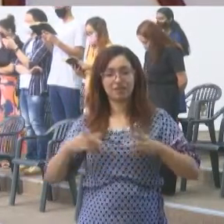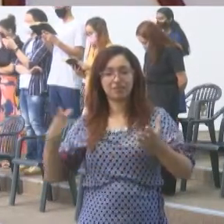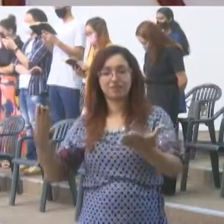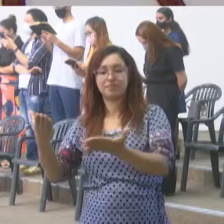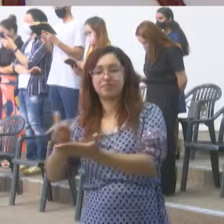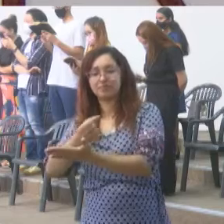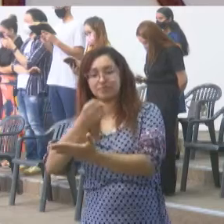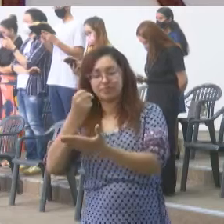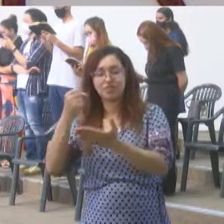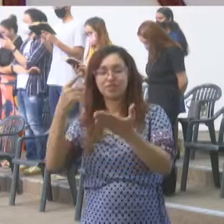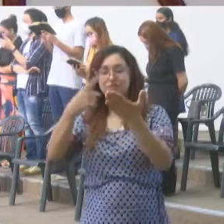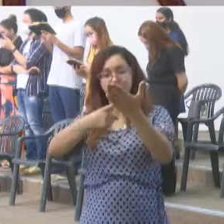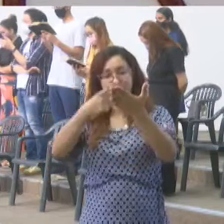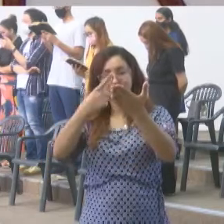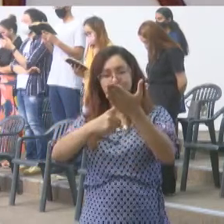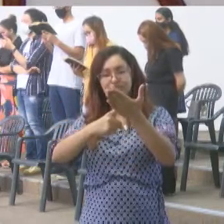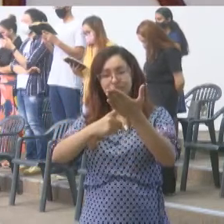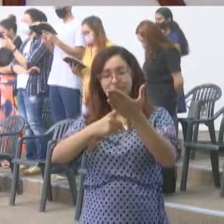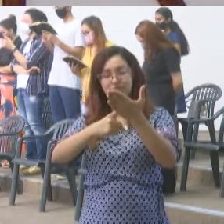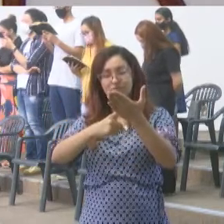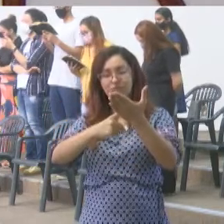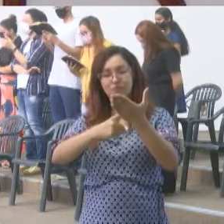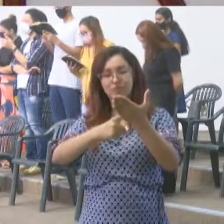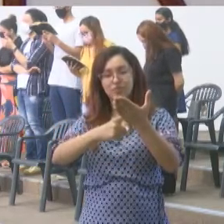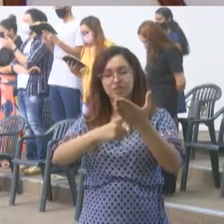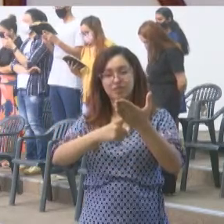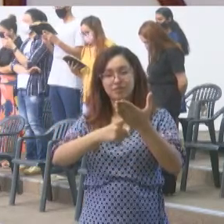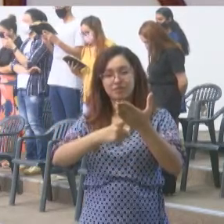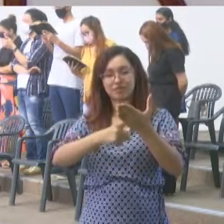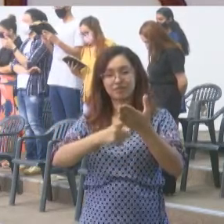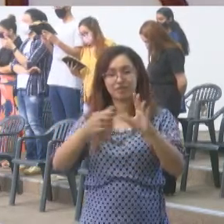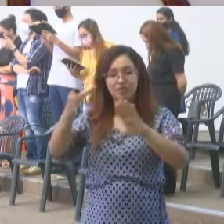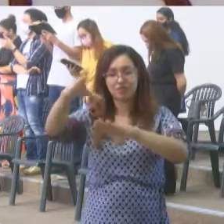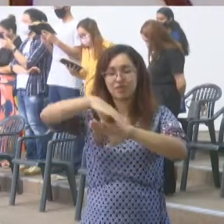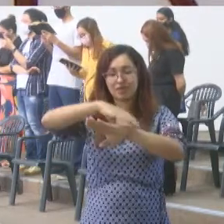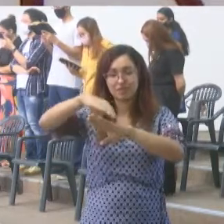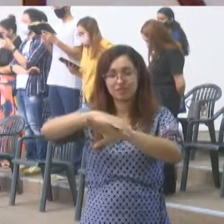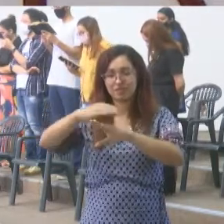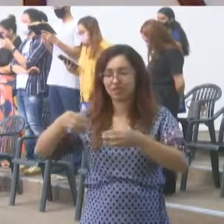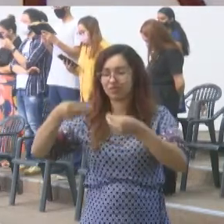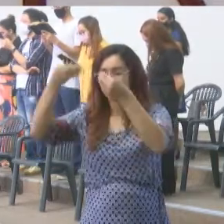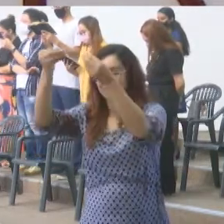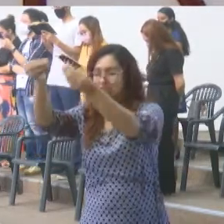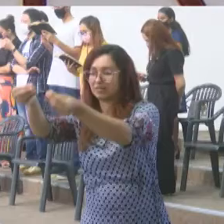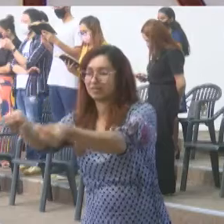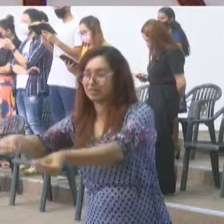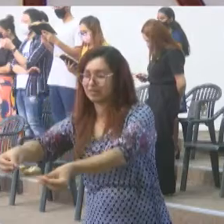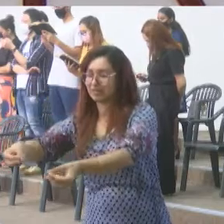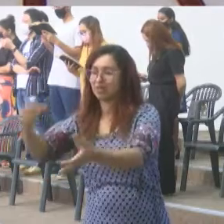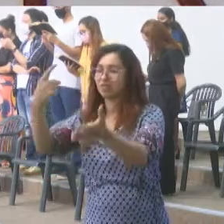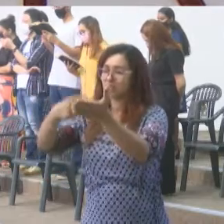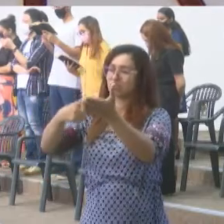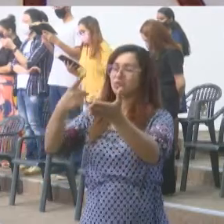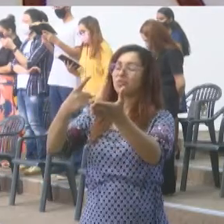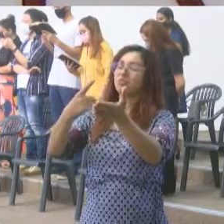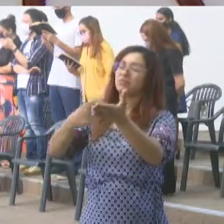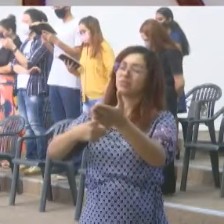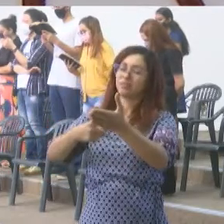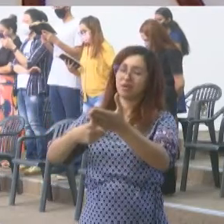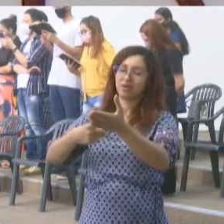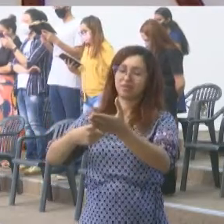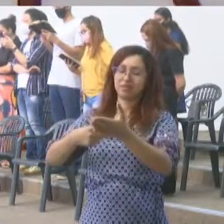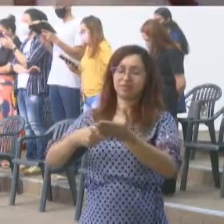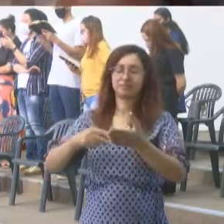queria confirmar qualquer negócio, tirava o calçado e o dava a seu parceiro. E assim se confirmava o negócio em